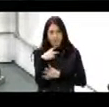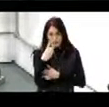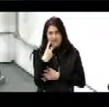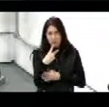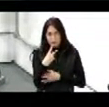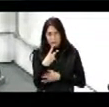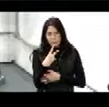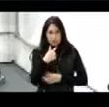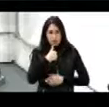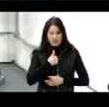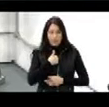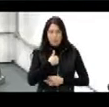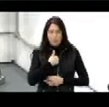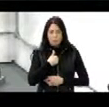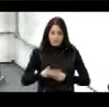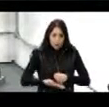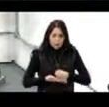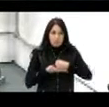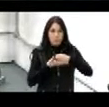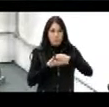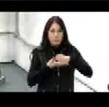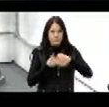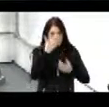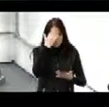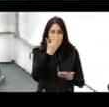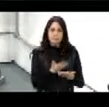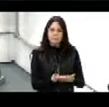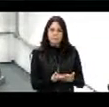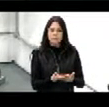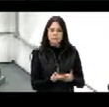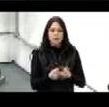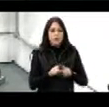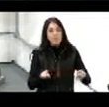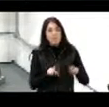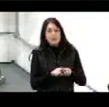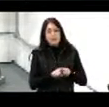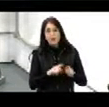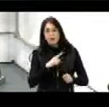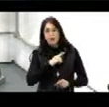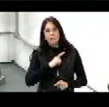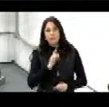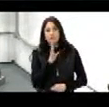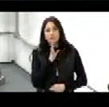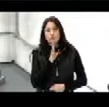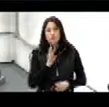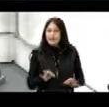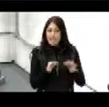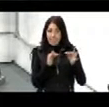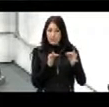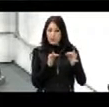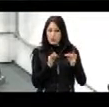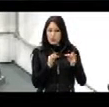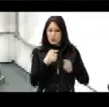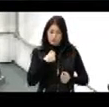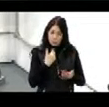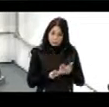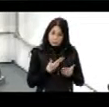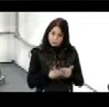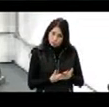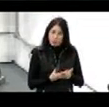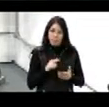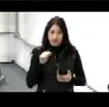que apoia e que acredita, alguém que tem conhecimento técnico, alguém que estudou para